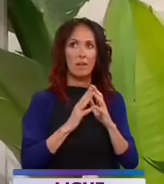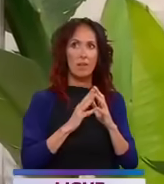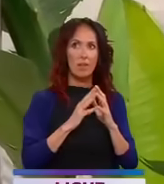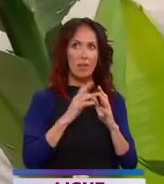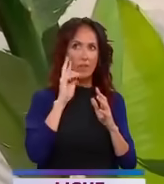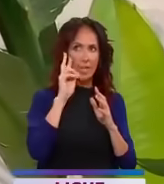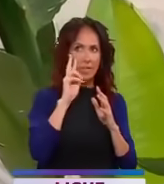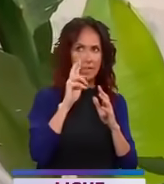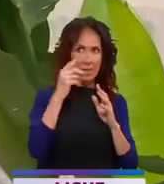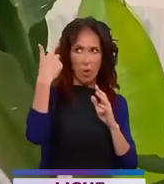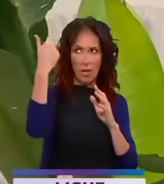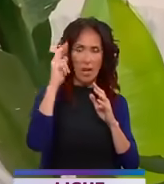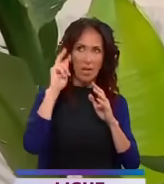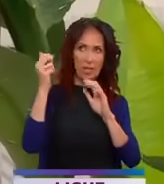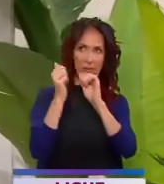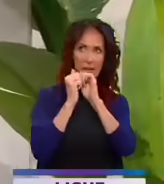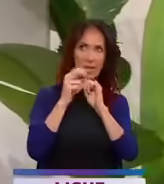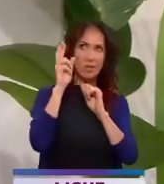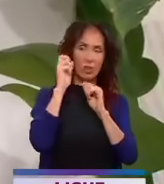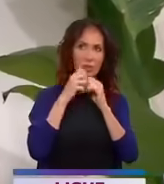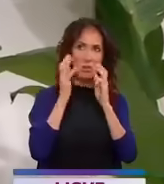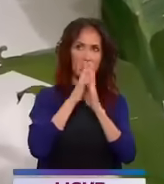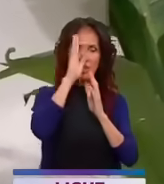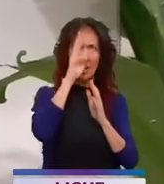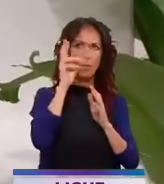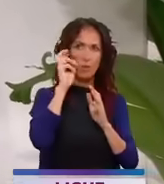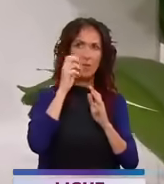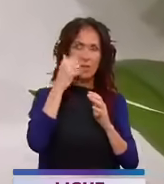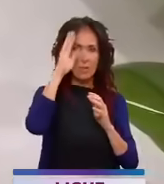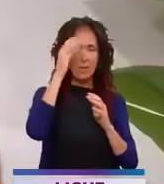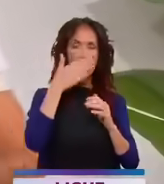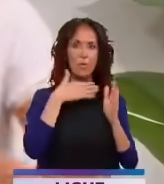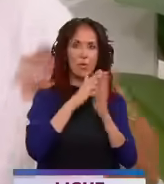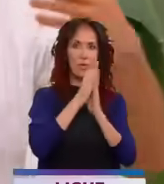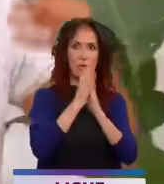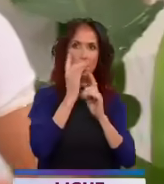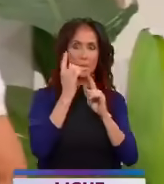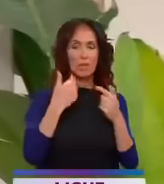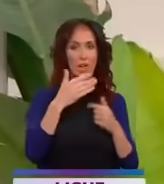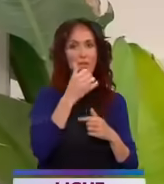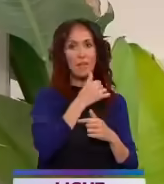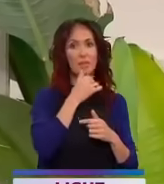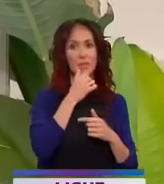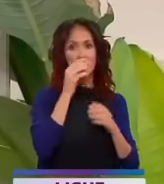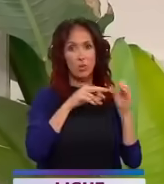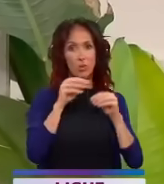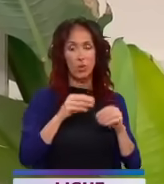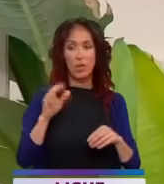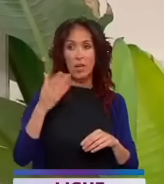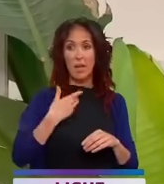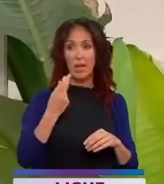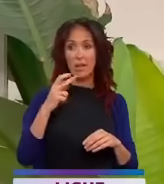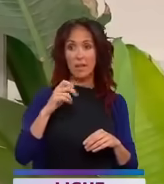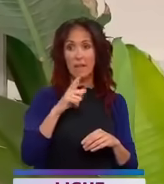Olhar para a câmara. Ela está a ouvir, sabe que está a ouvir e sabe que vai aproveitar aquilo porque se vai vitimizar no jogo. A Daniela está